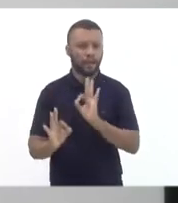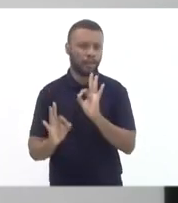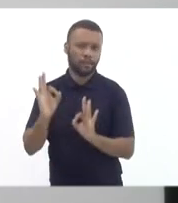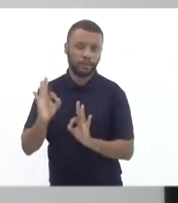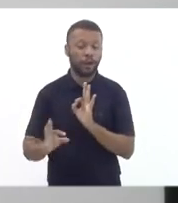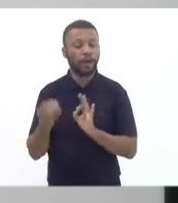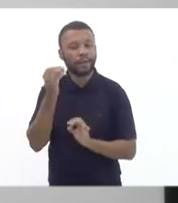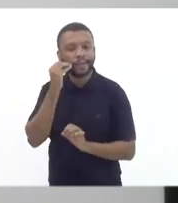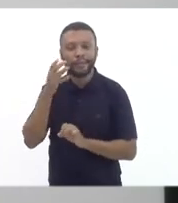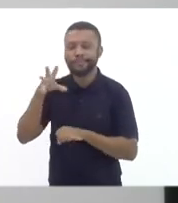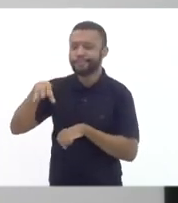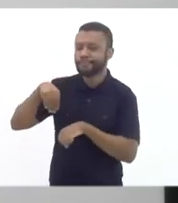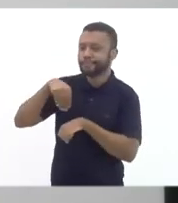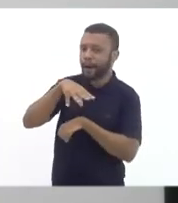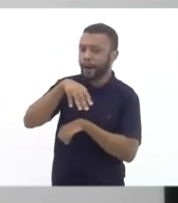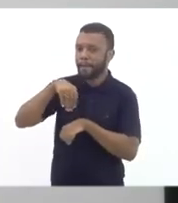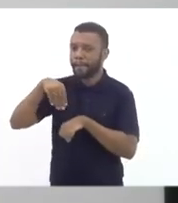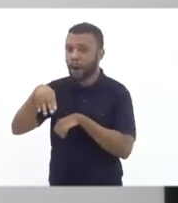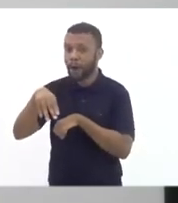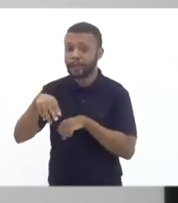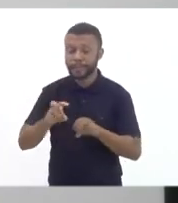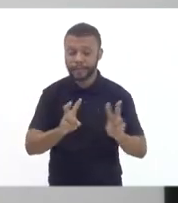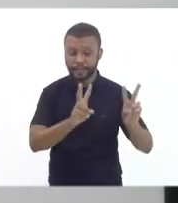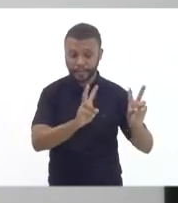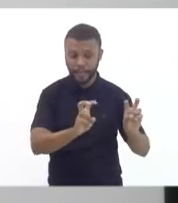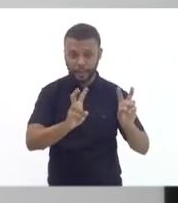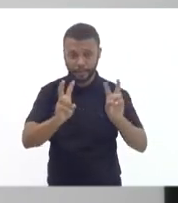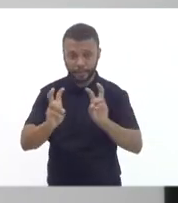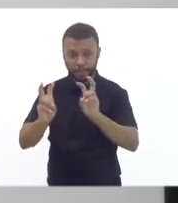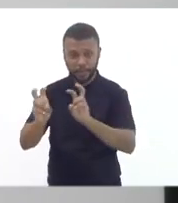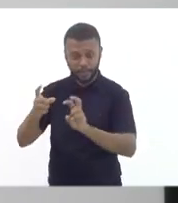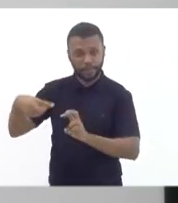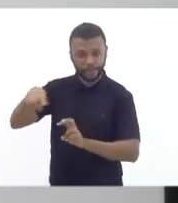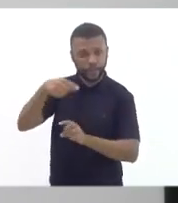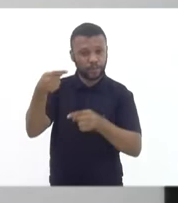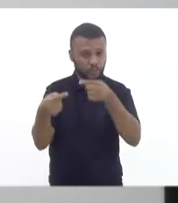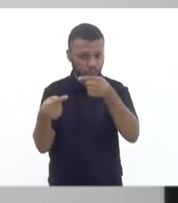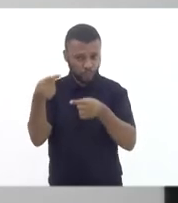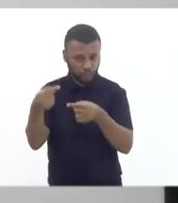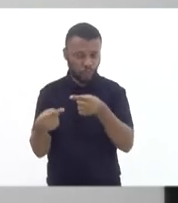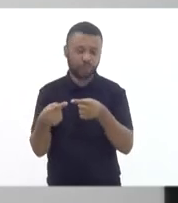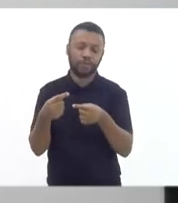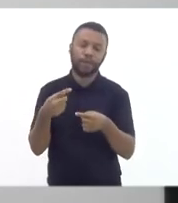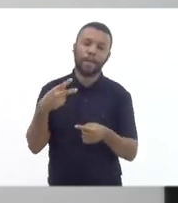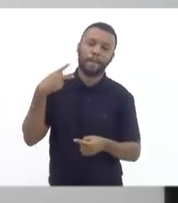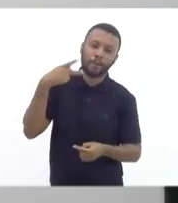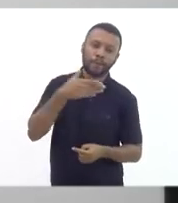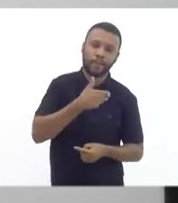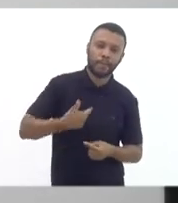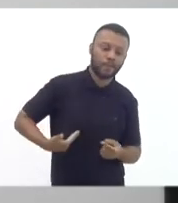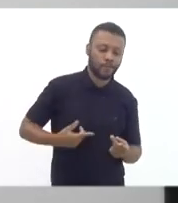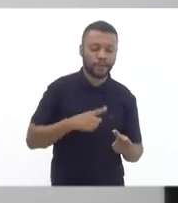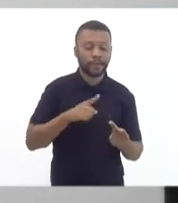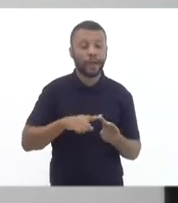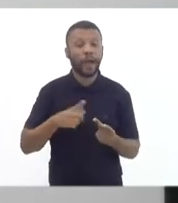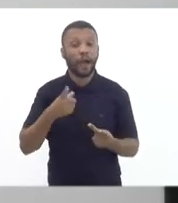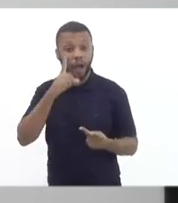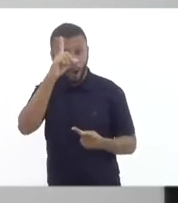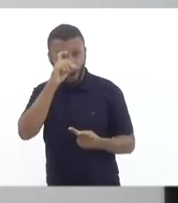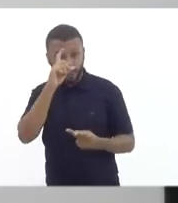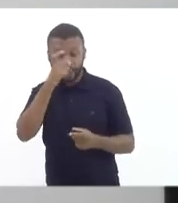aqui nesses três temas que vocês desenvolveram, né? Políticas públicas, hospitais veterinários,